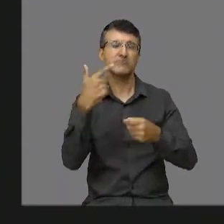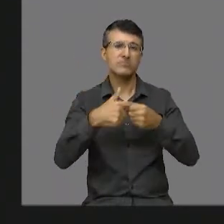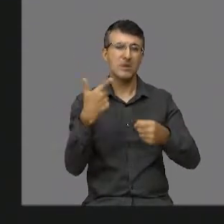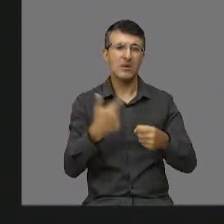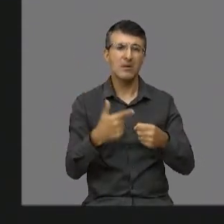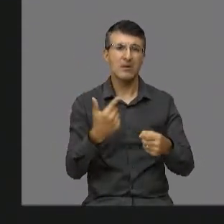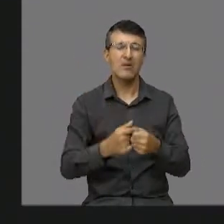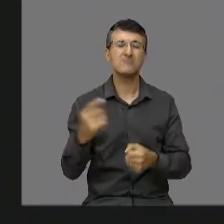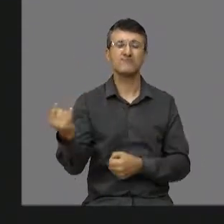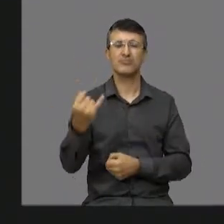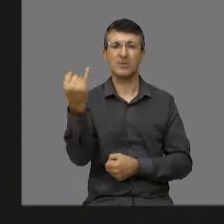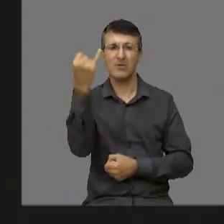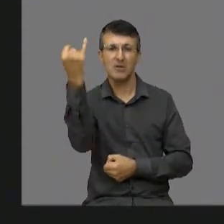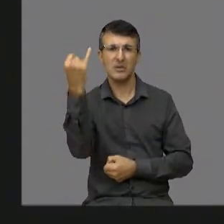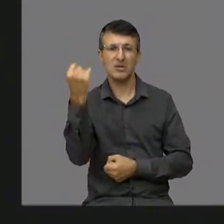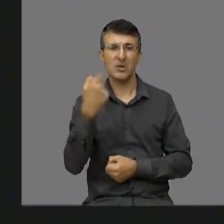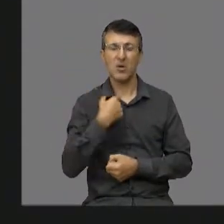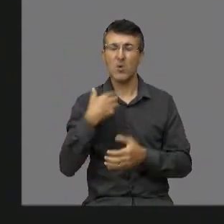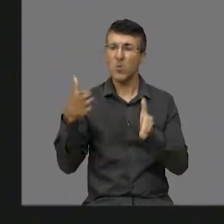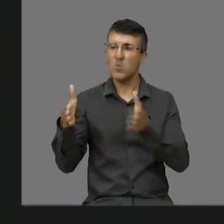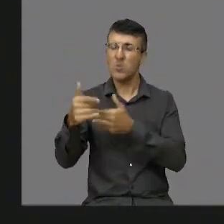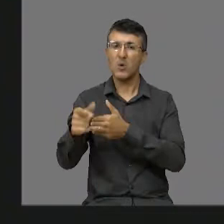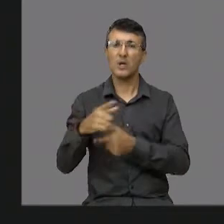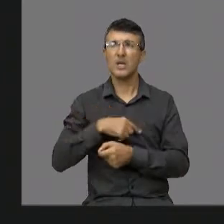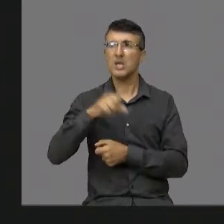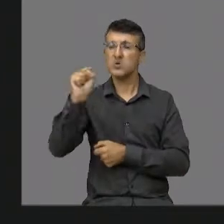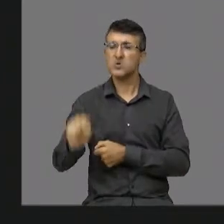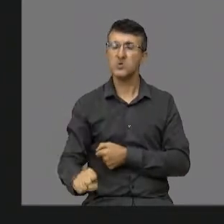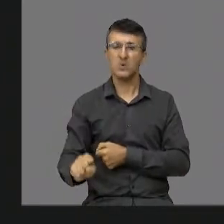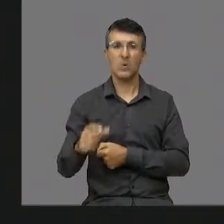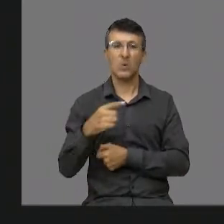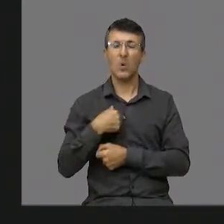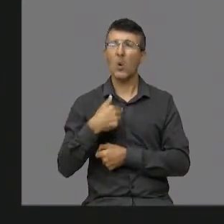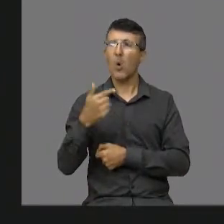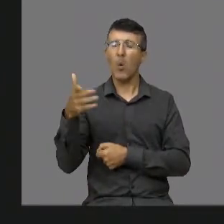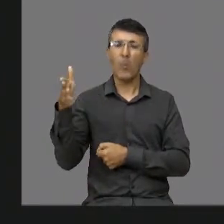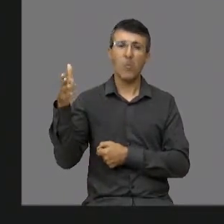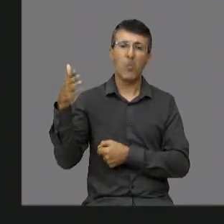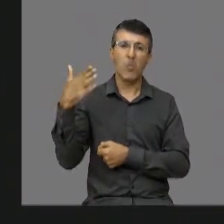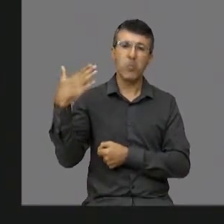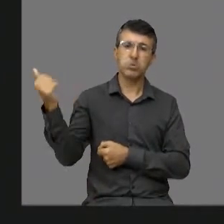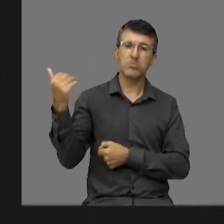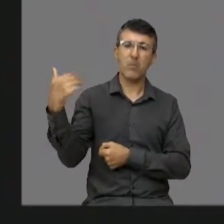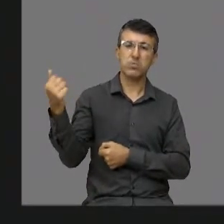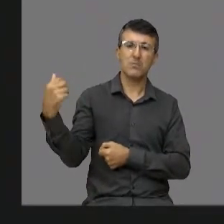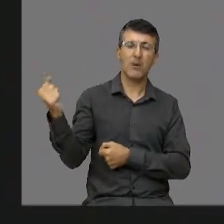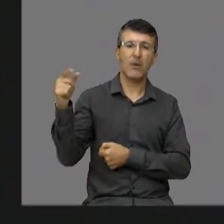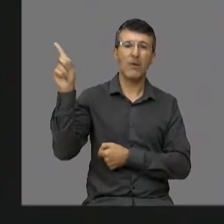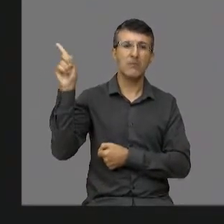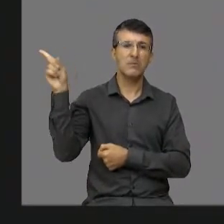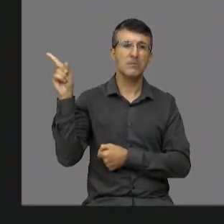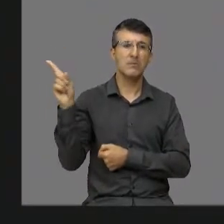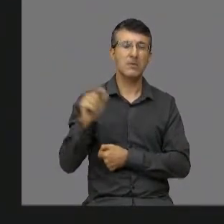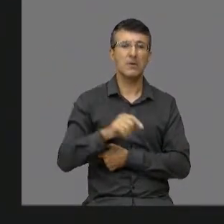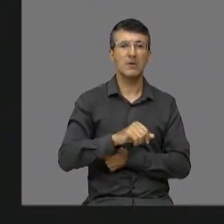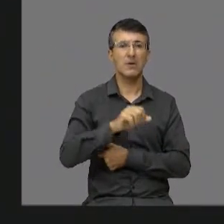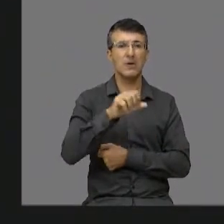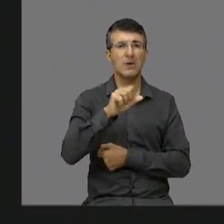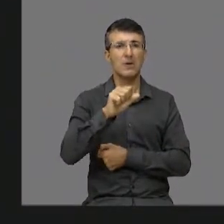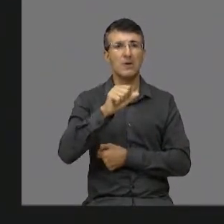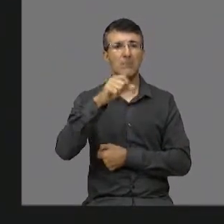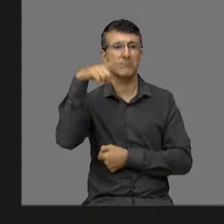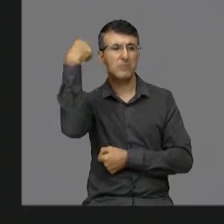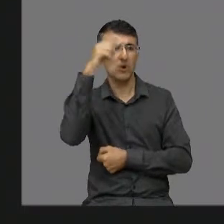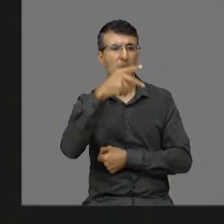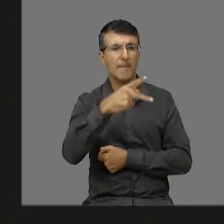um gabinete lá na minha região sul. Sou bastante solicitado lá, viu, lá do lado do Campos Alemães, Dom Pedro, uma região que eu trabalho bastante. E